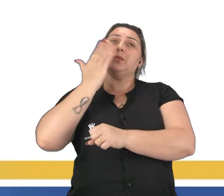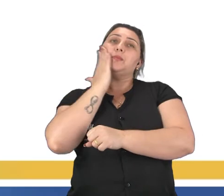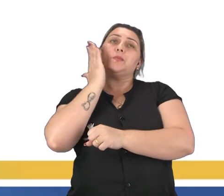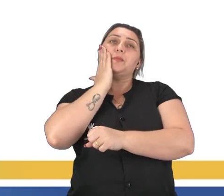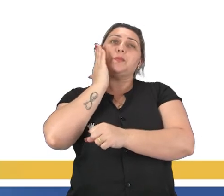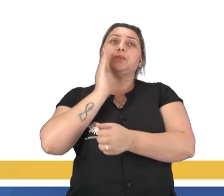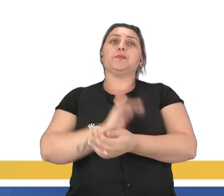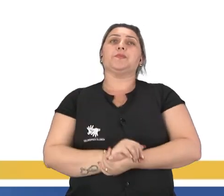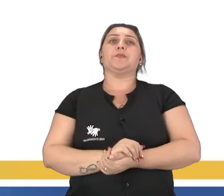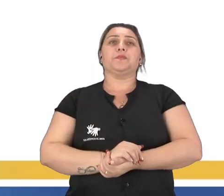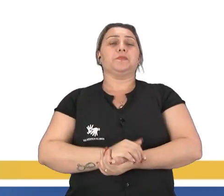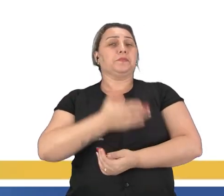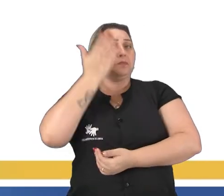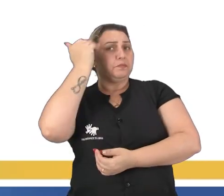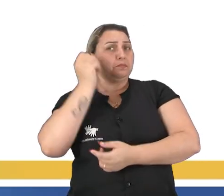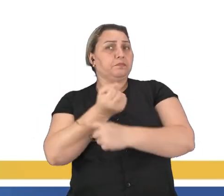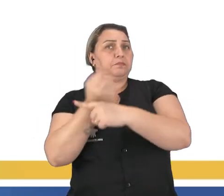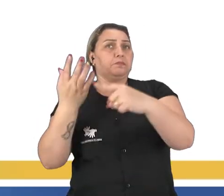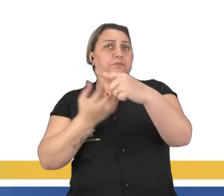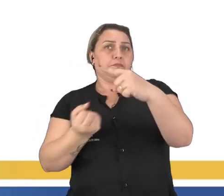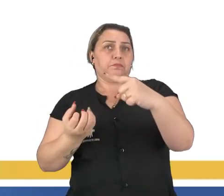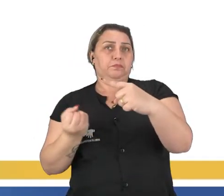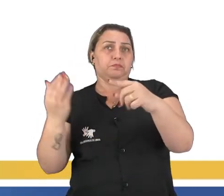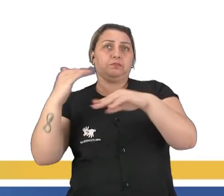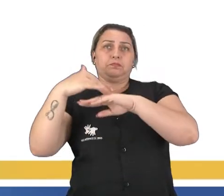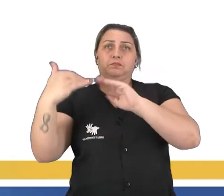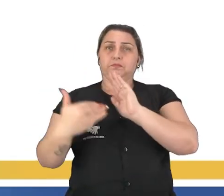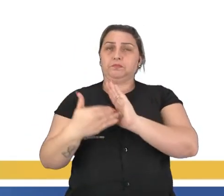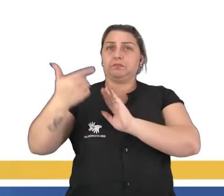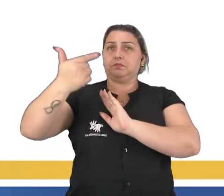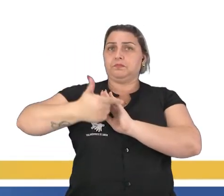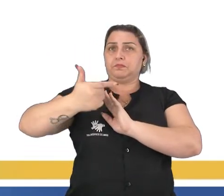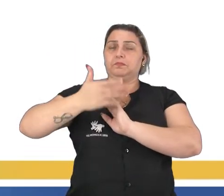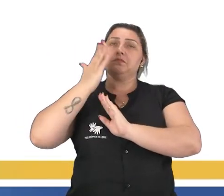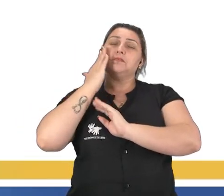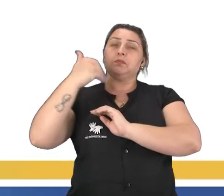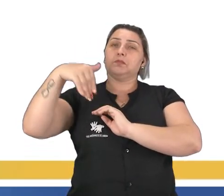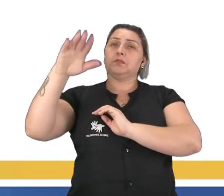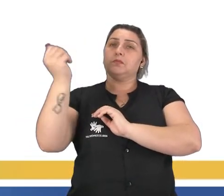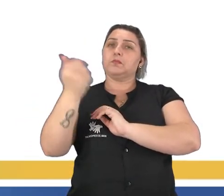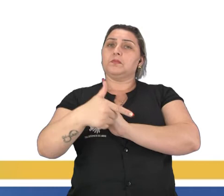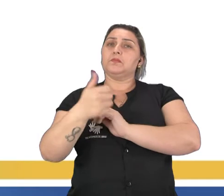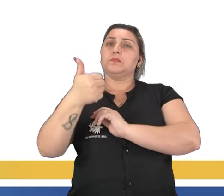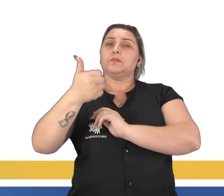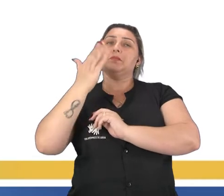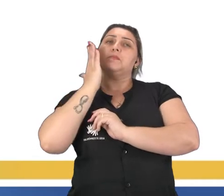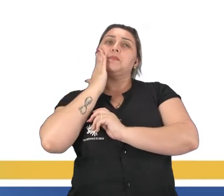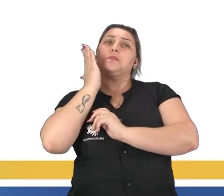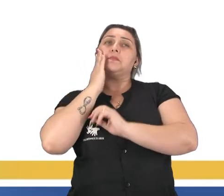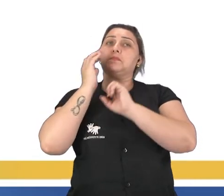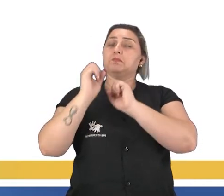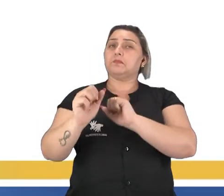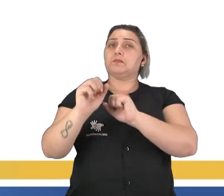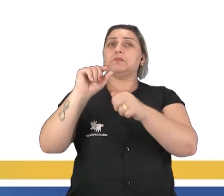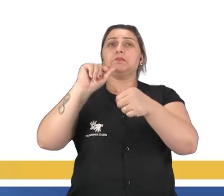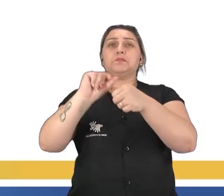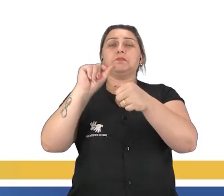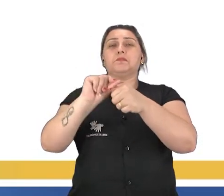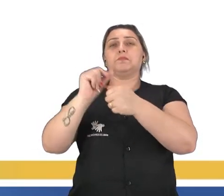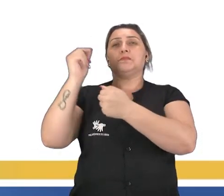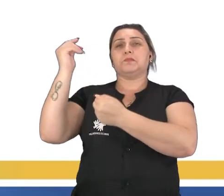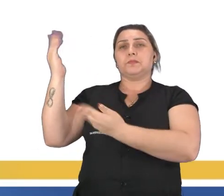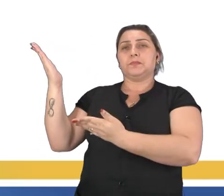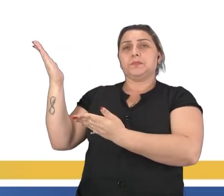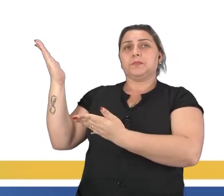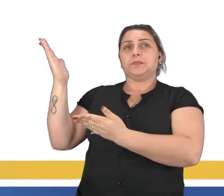dia? Para saber que fração do percurso total ele percorreu no segundo dia a mais do que no primeiro dia, podemos realizar a